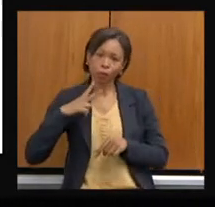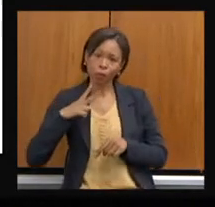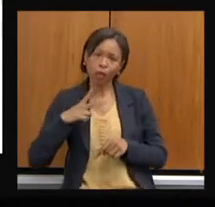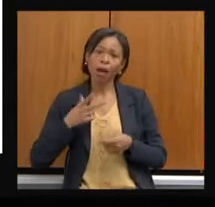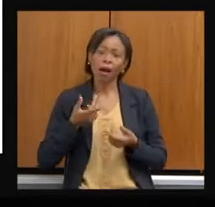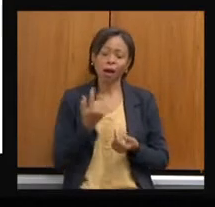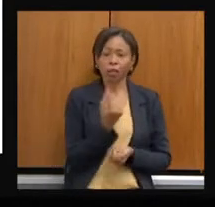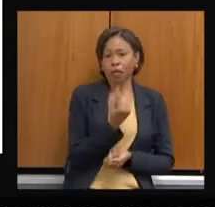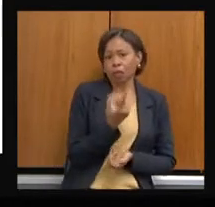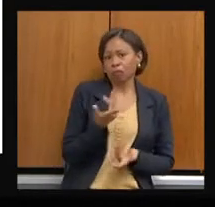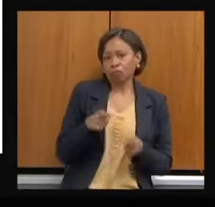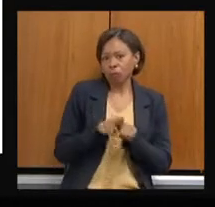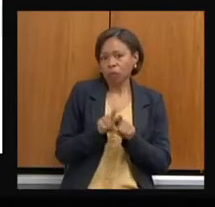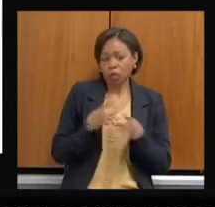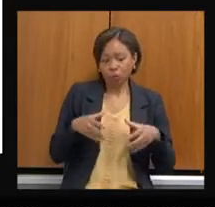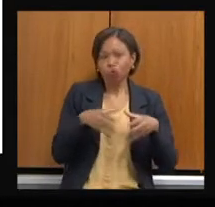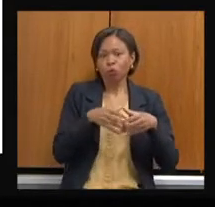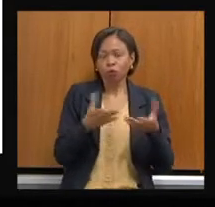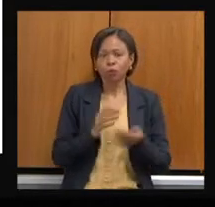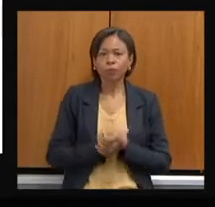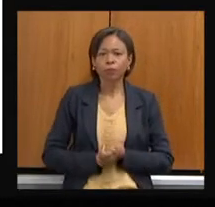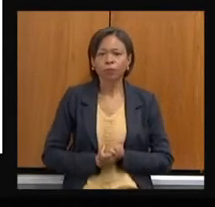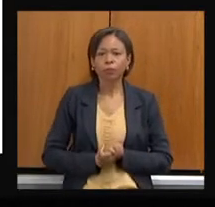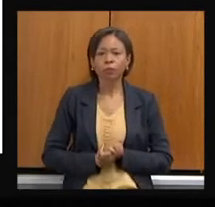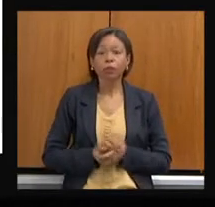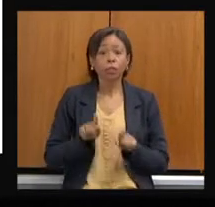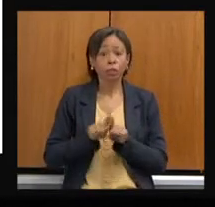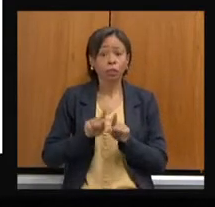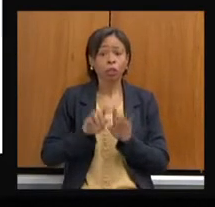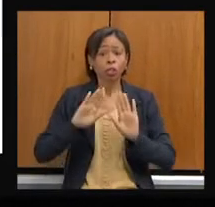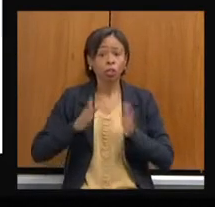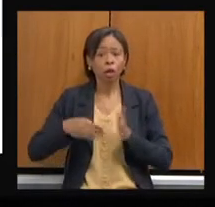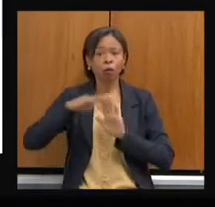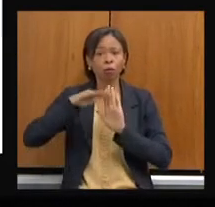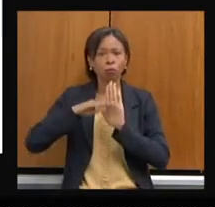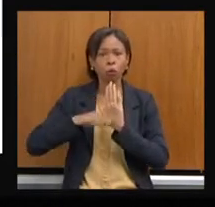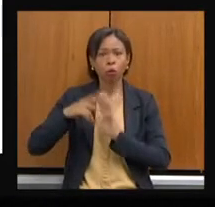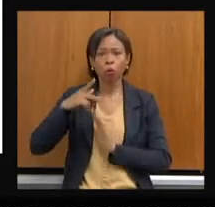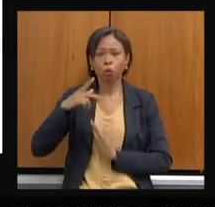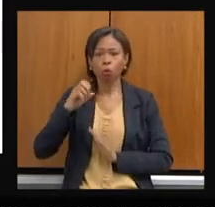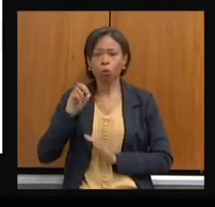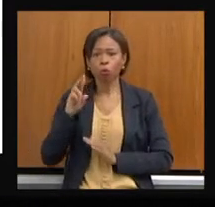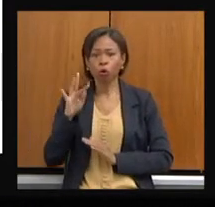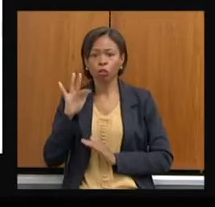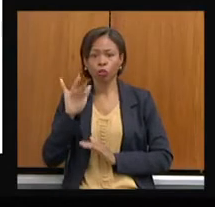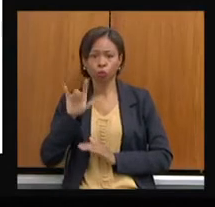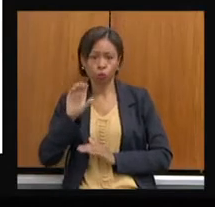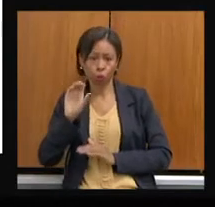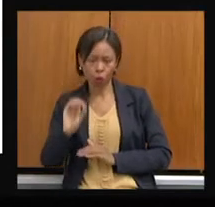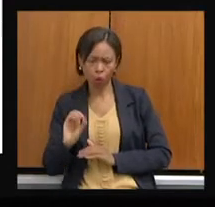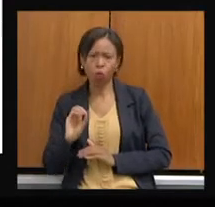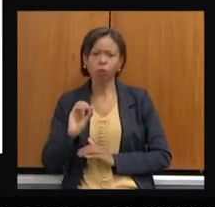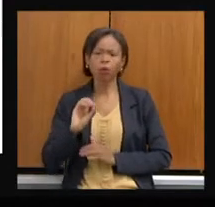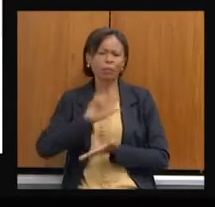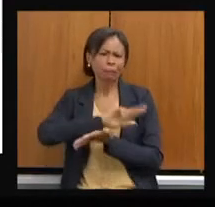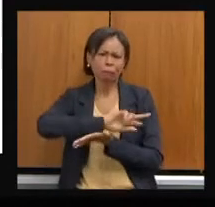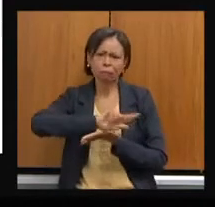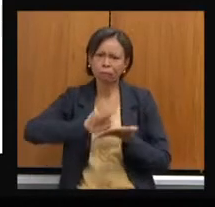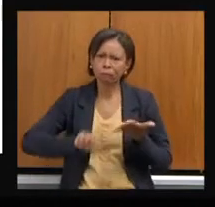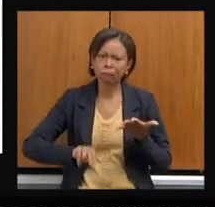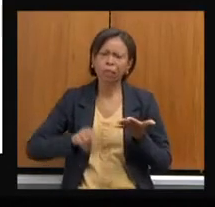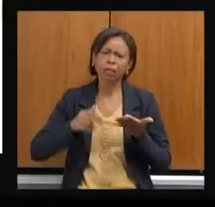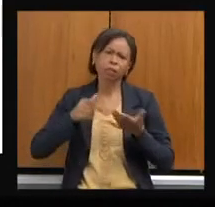e foi feito também um portfólio de serviços prestados pela materna as carteiras de capacitação laudos e perícias